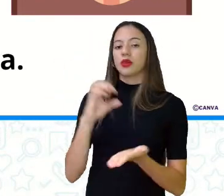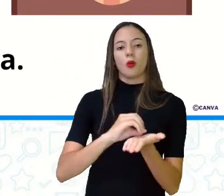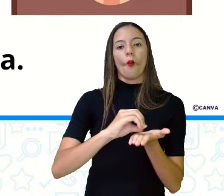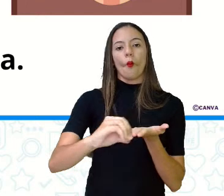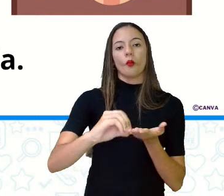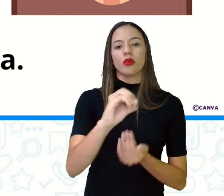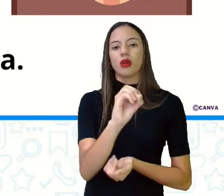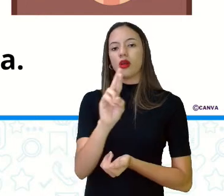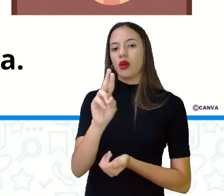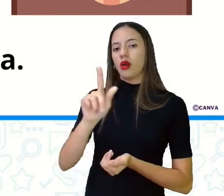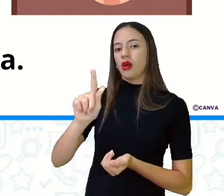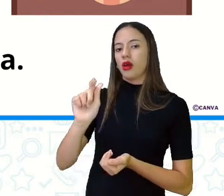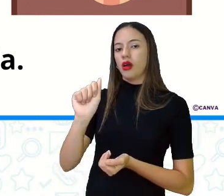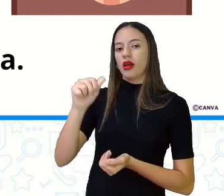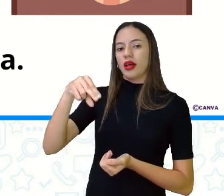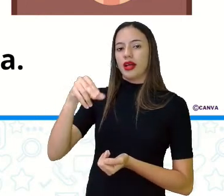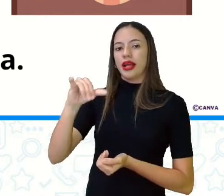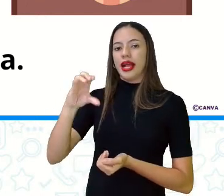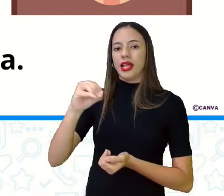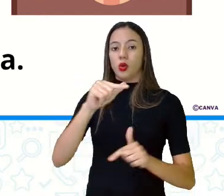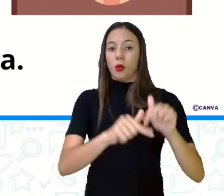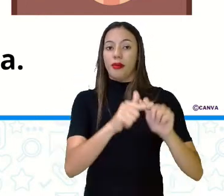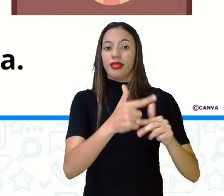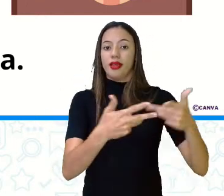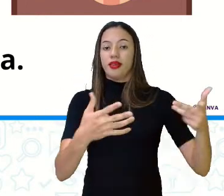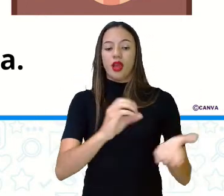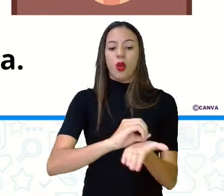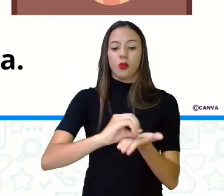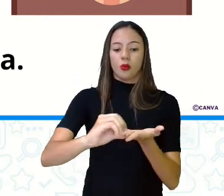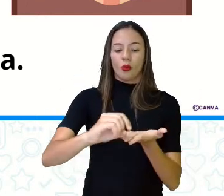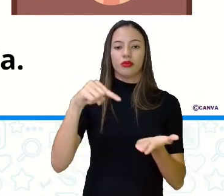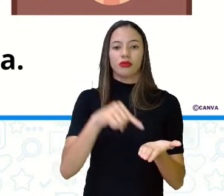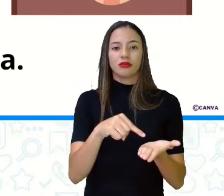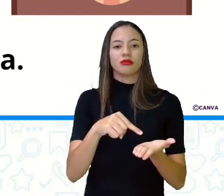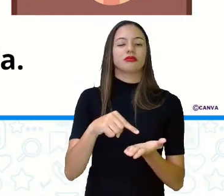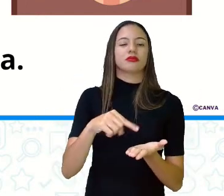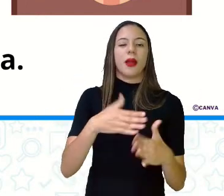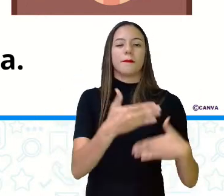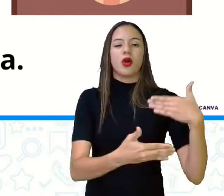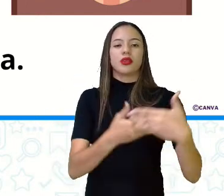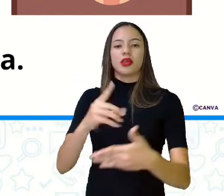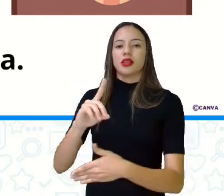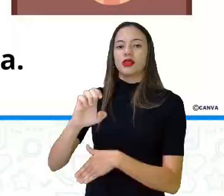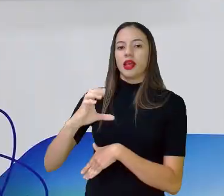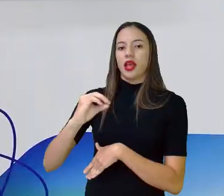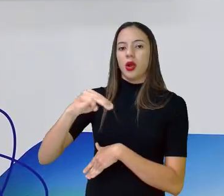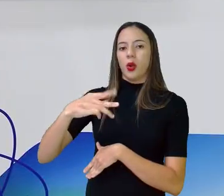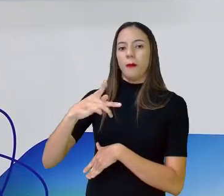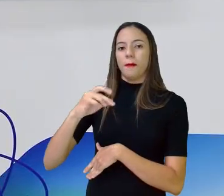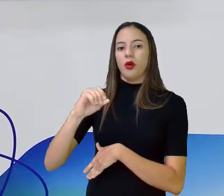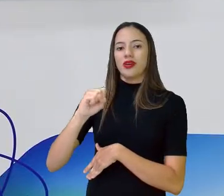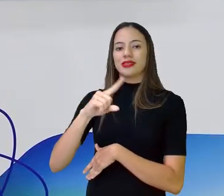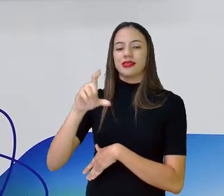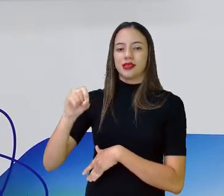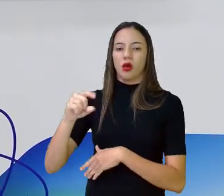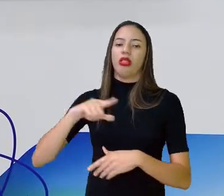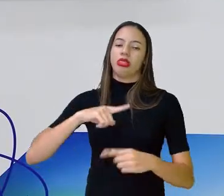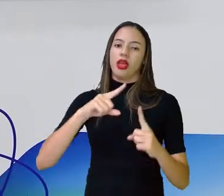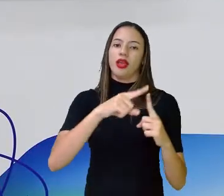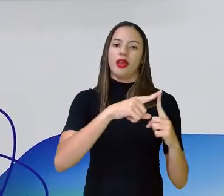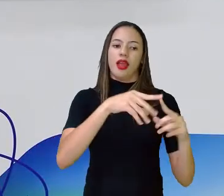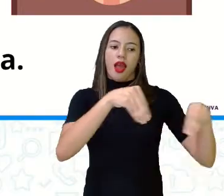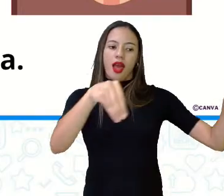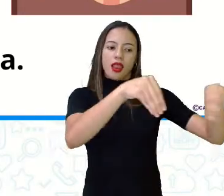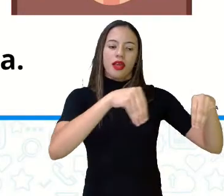orgânico ou humoso, materiais orgânicos em decomposição, além de areia e argila. É um solo